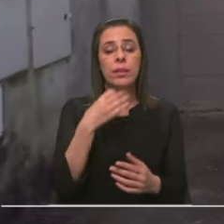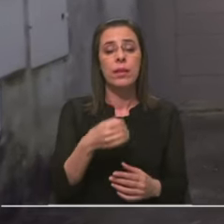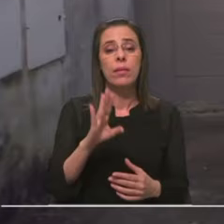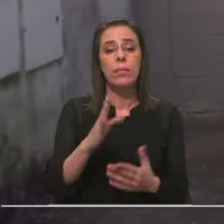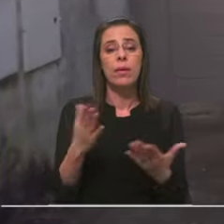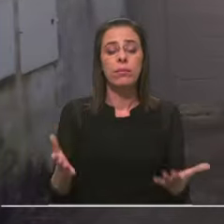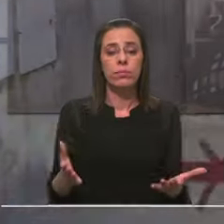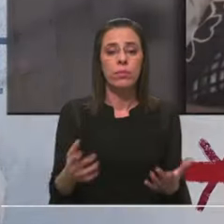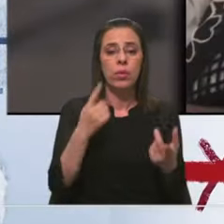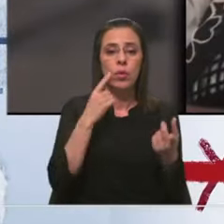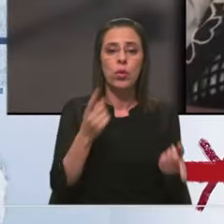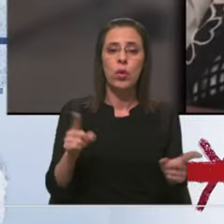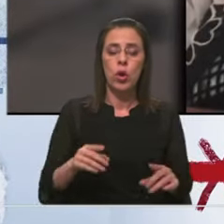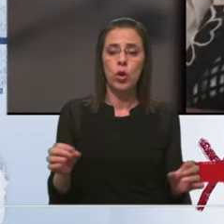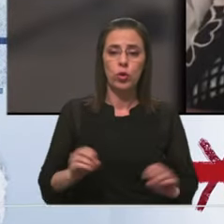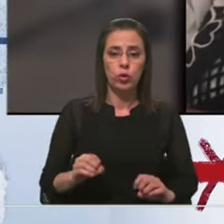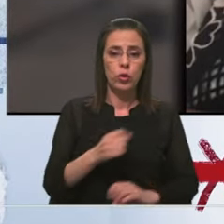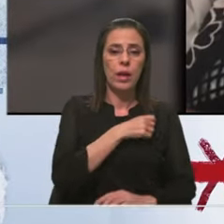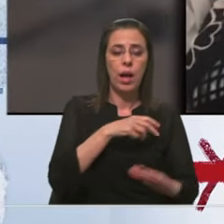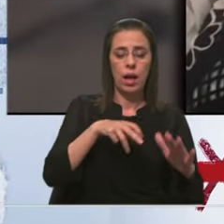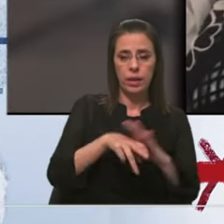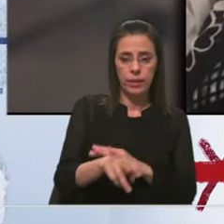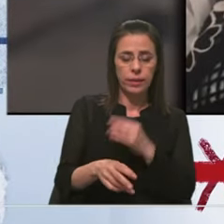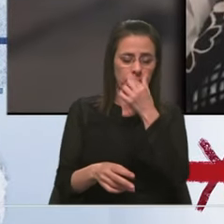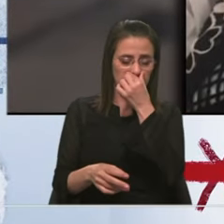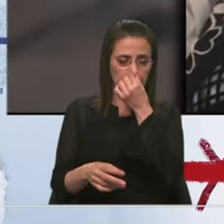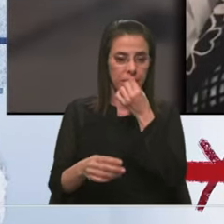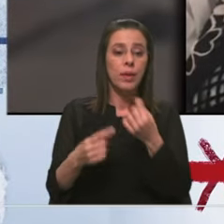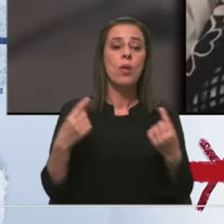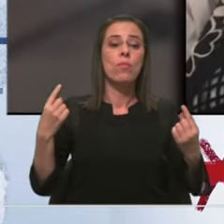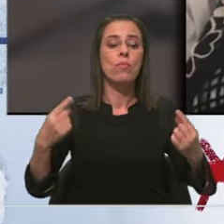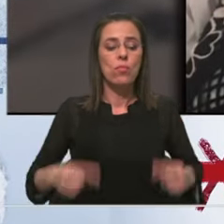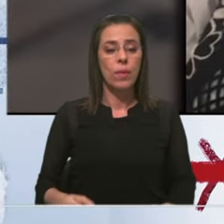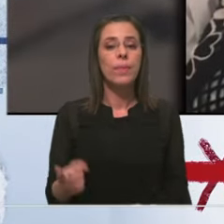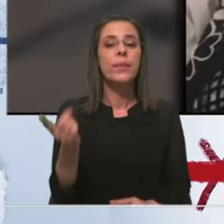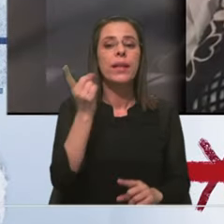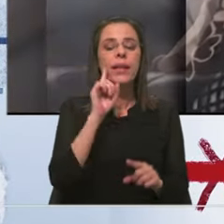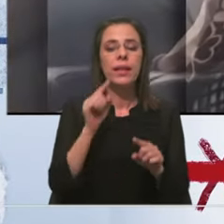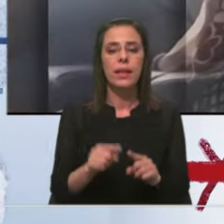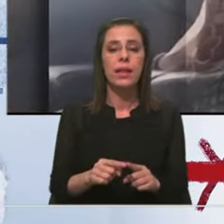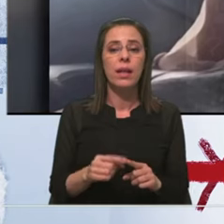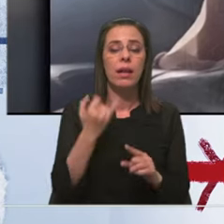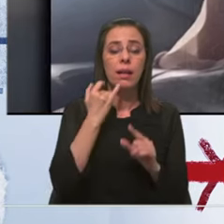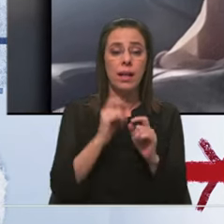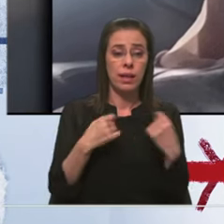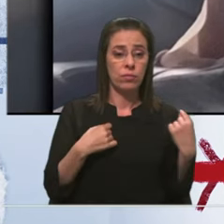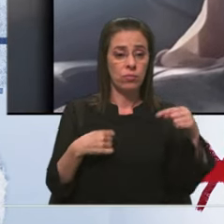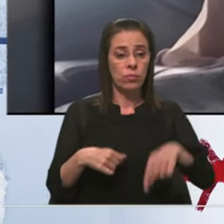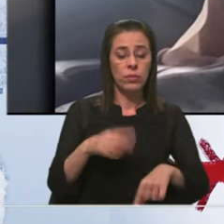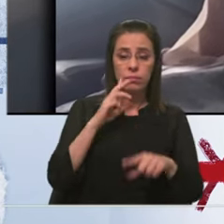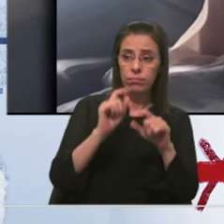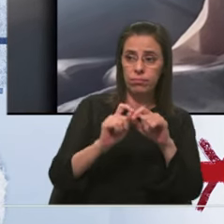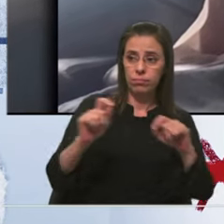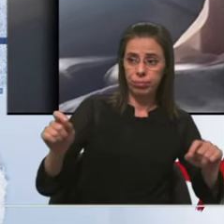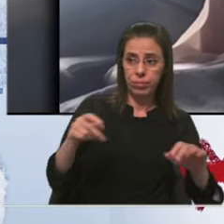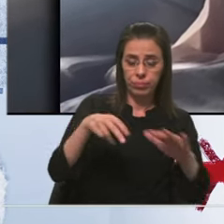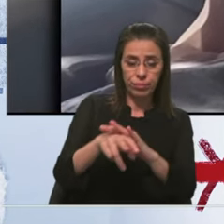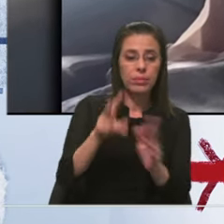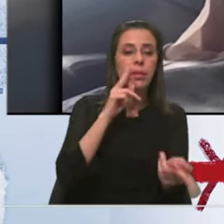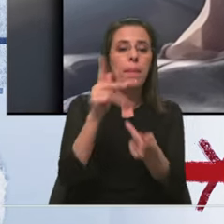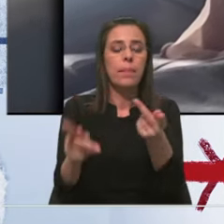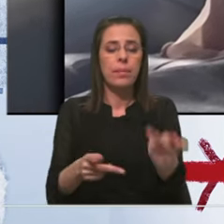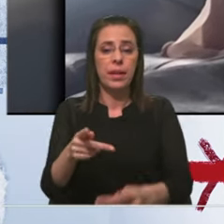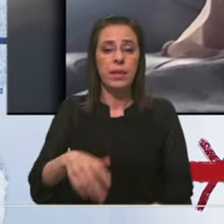judiciária não voltou a esta casa só esteve de facto no dia em que o linha aberta assistiu a essas perícias